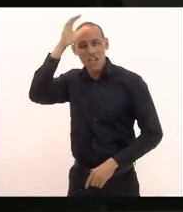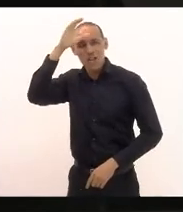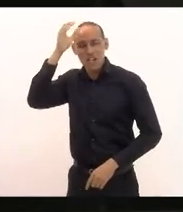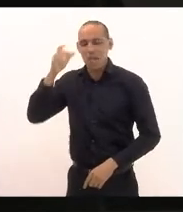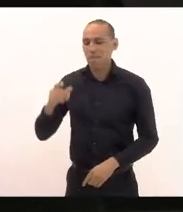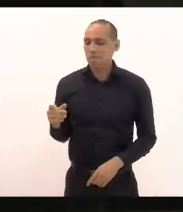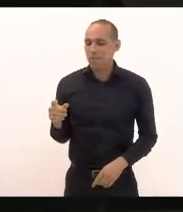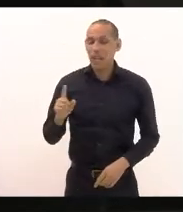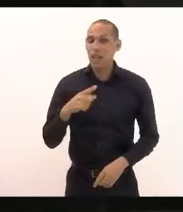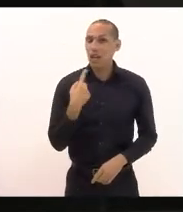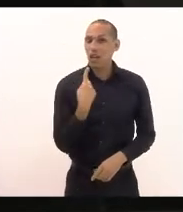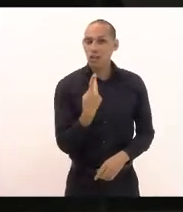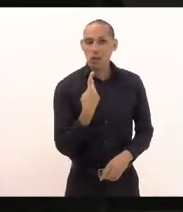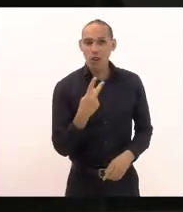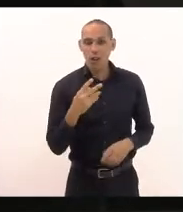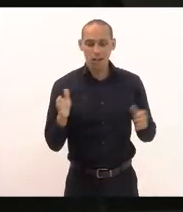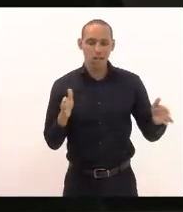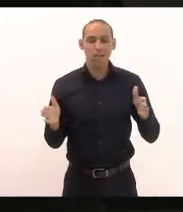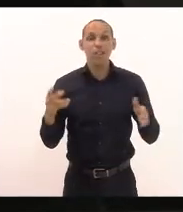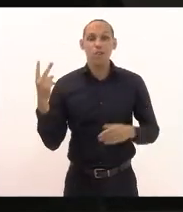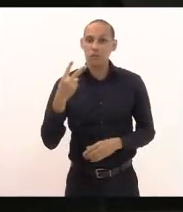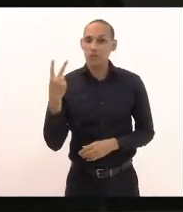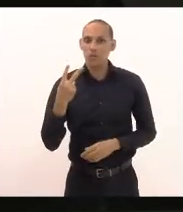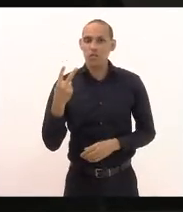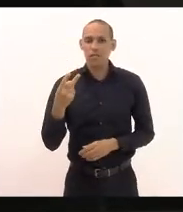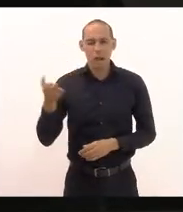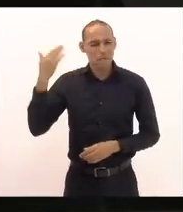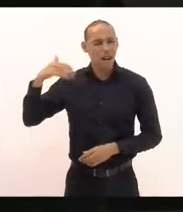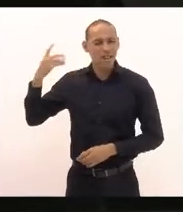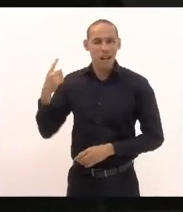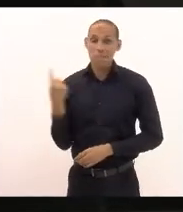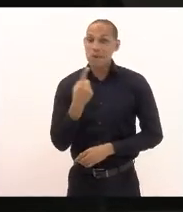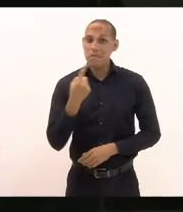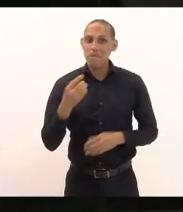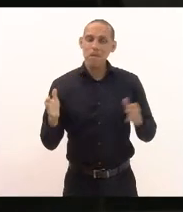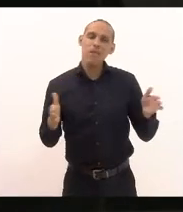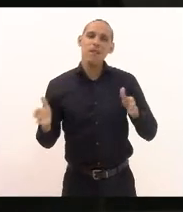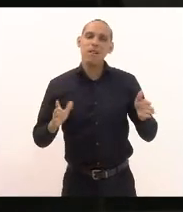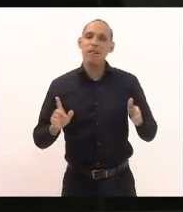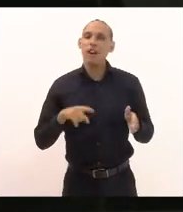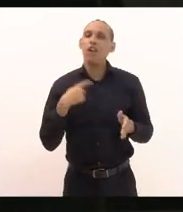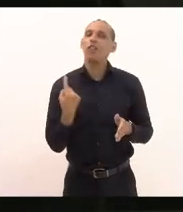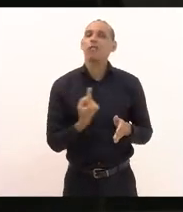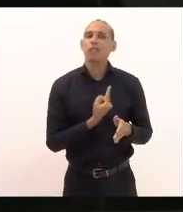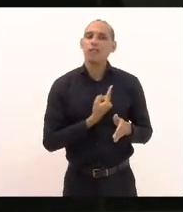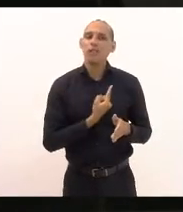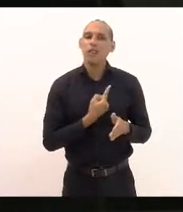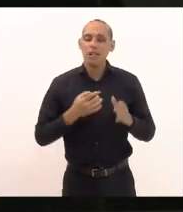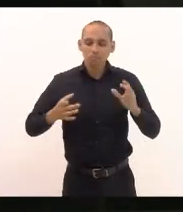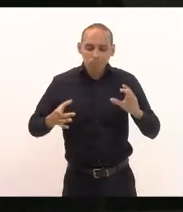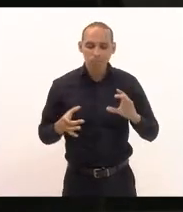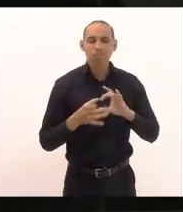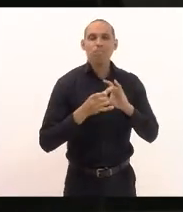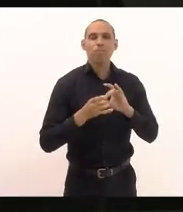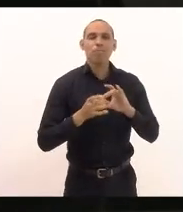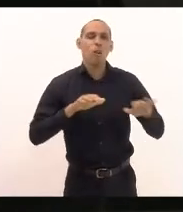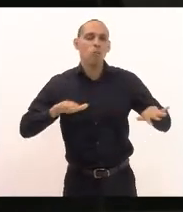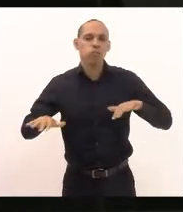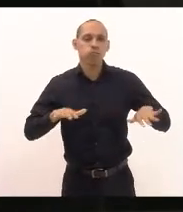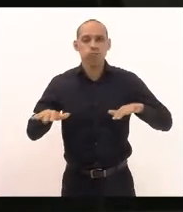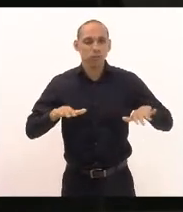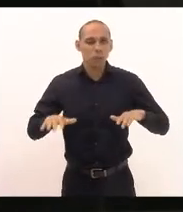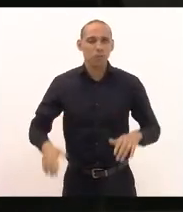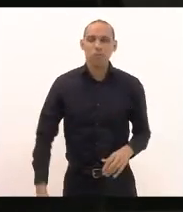mandato, lembro bem que no primeiro mandato nós aderimos a um grande movimento